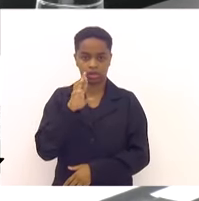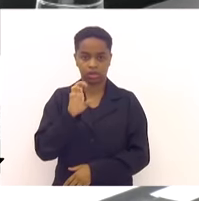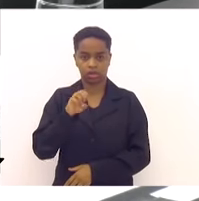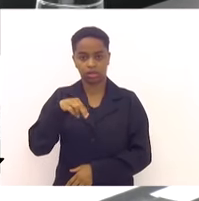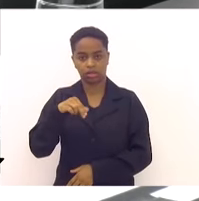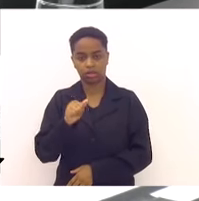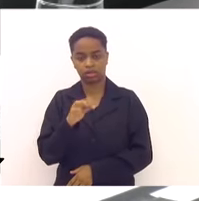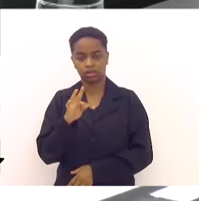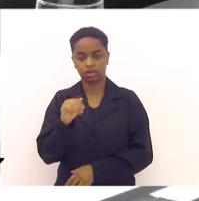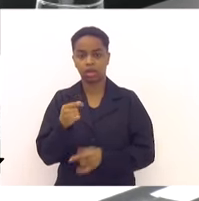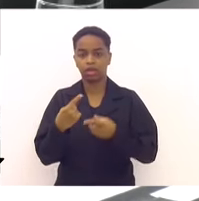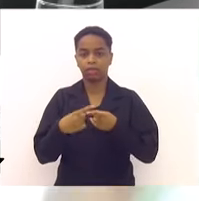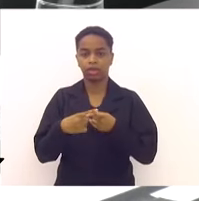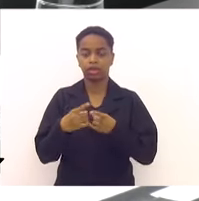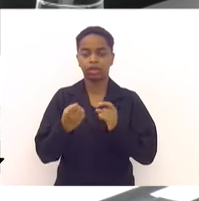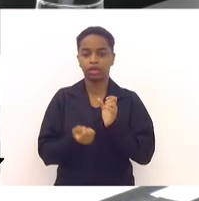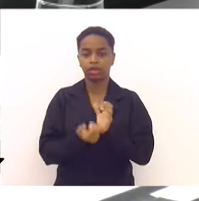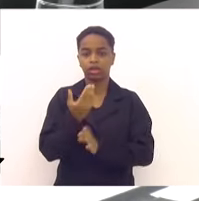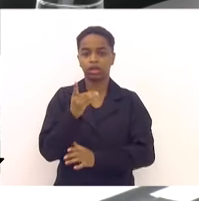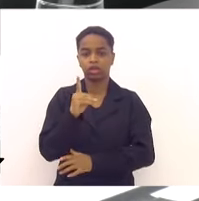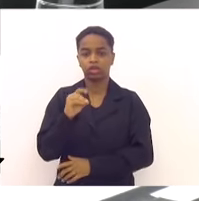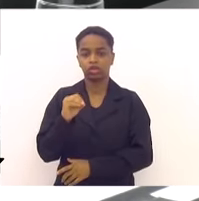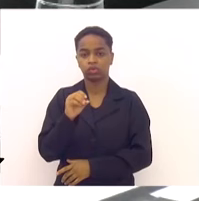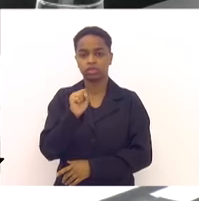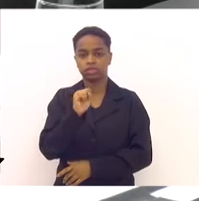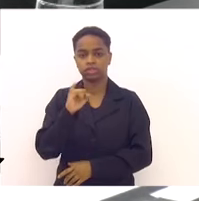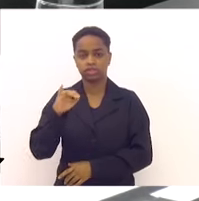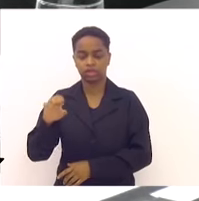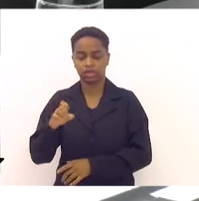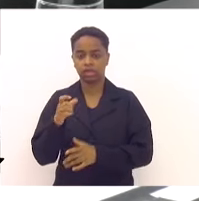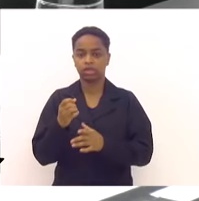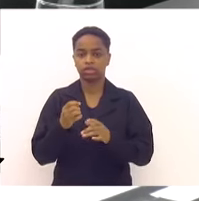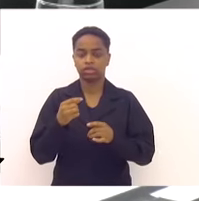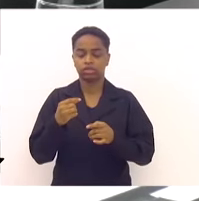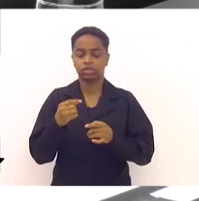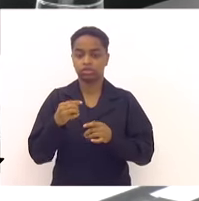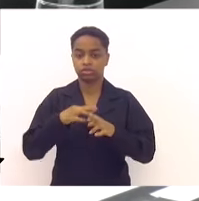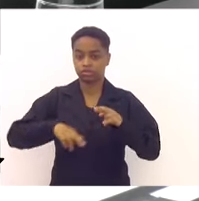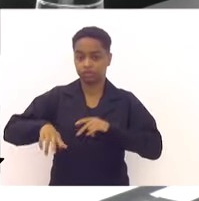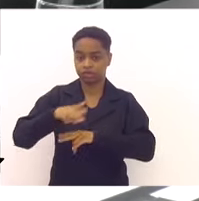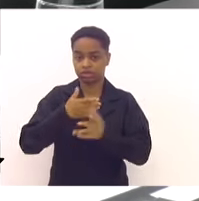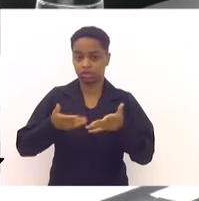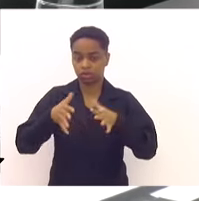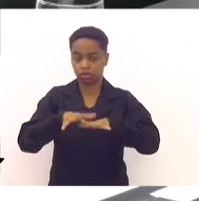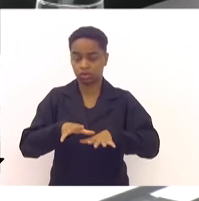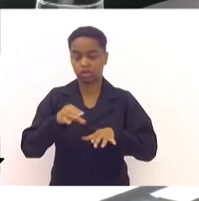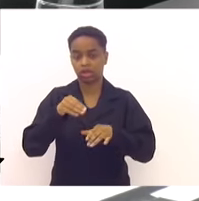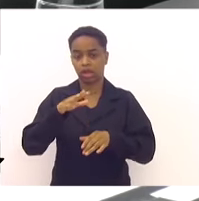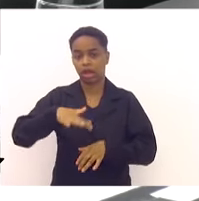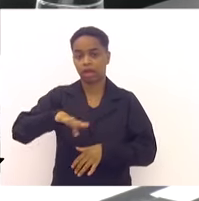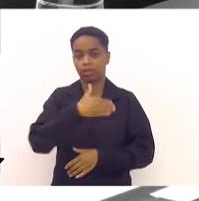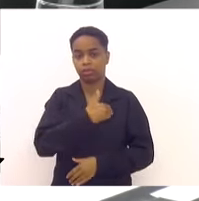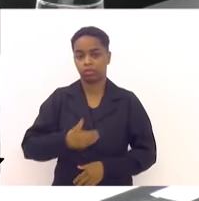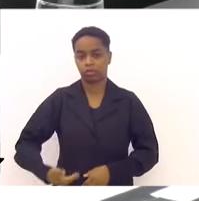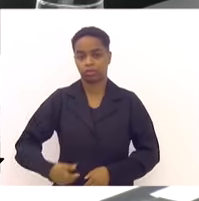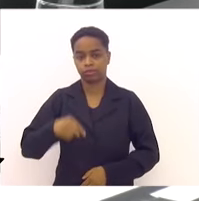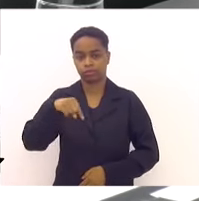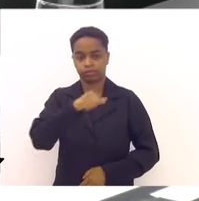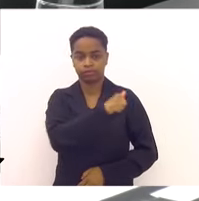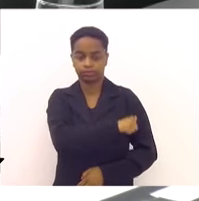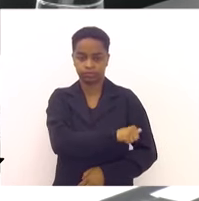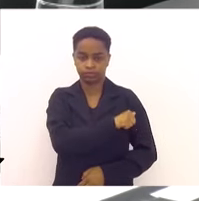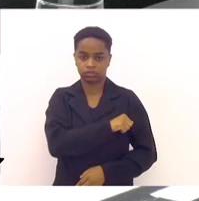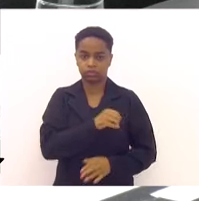que cria o dossiê Diversidade e Inclusão no âmbito da administração pública do Estado do Rio de Janeiro. O parecer foi